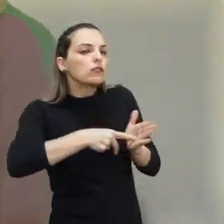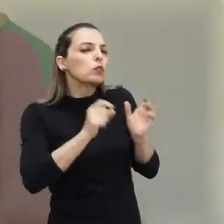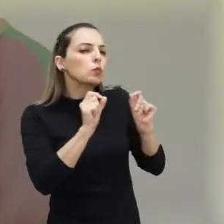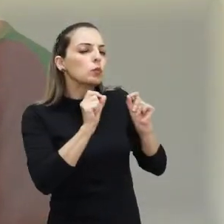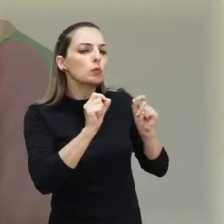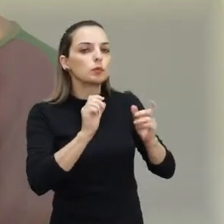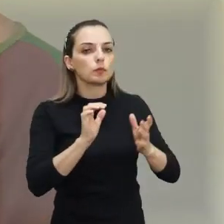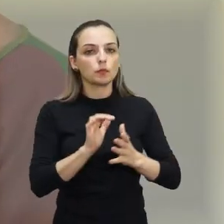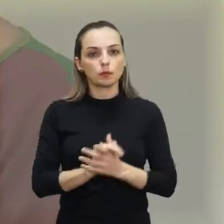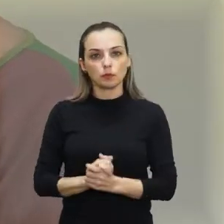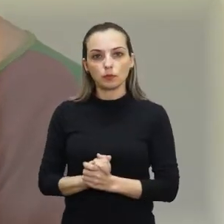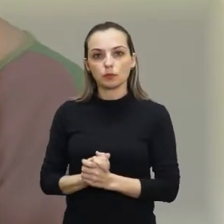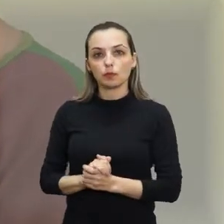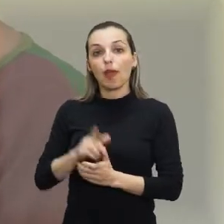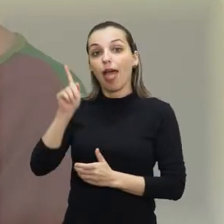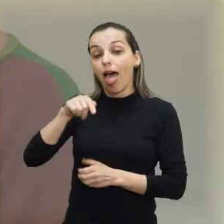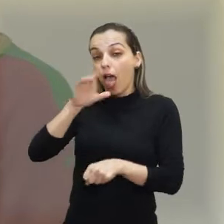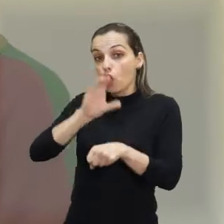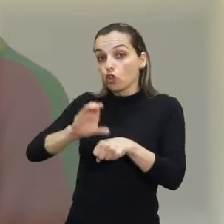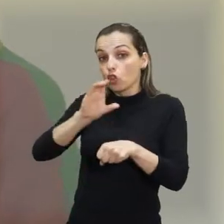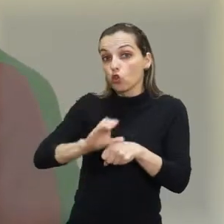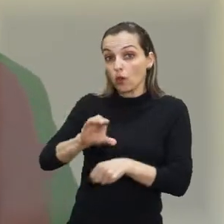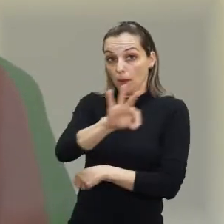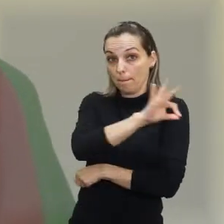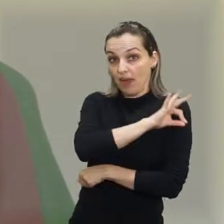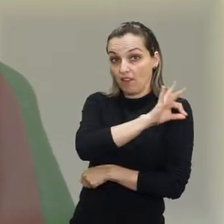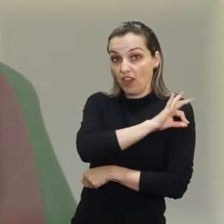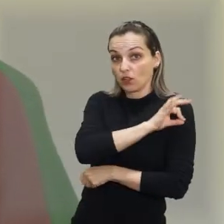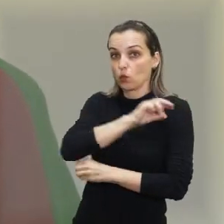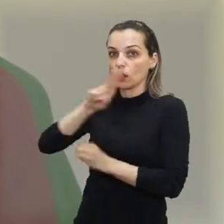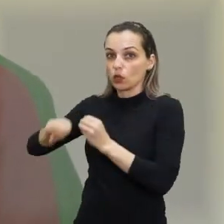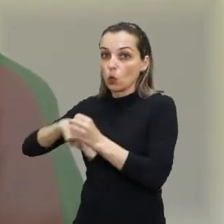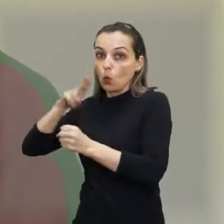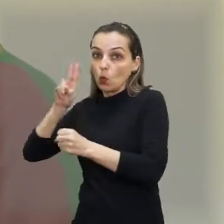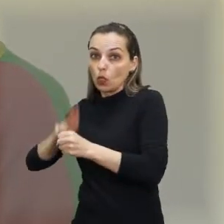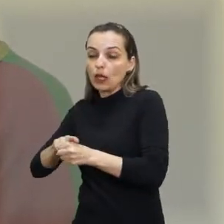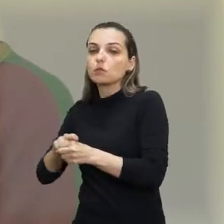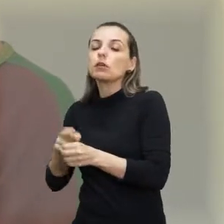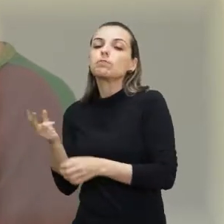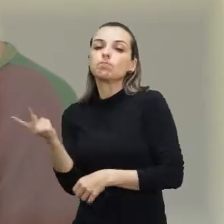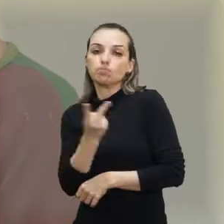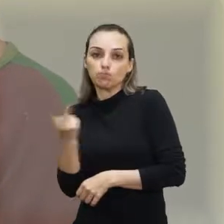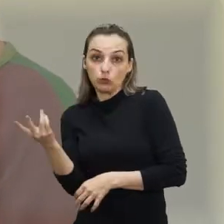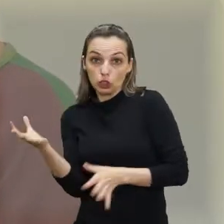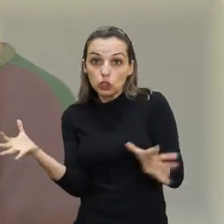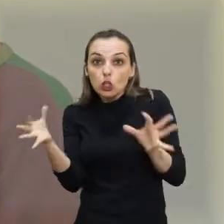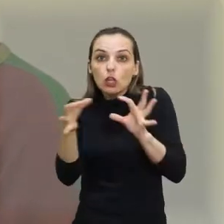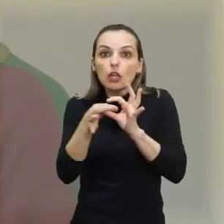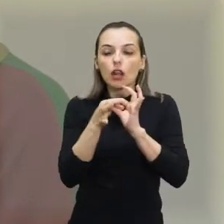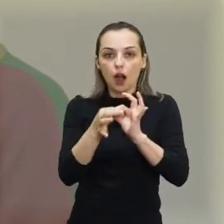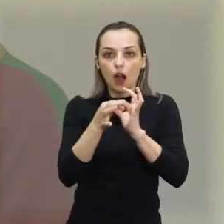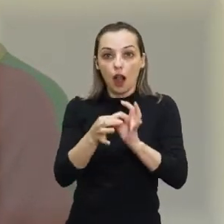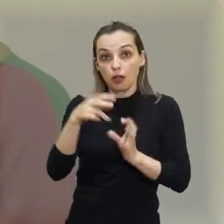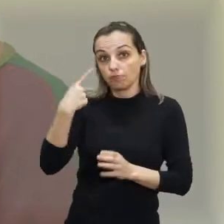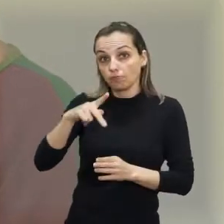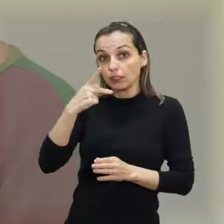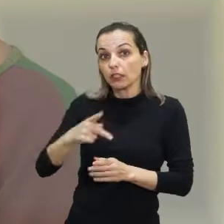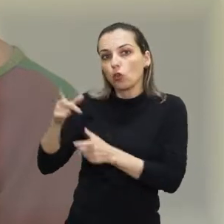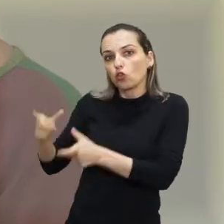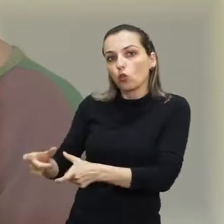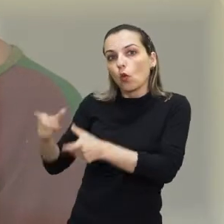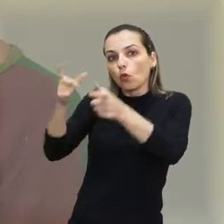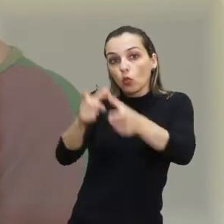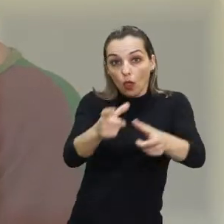Cuca o Cuca o cursinho Popular né que é um convênio estabelecido entre a Prefeitura Municipal de Araraquara